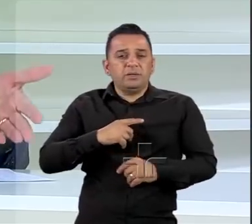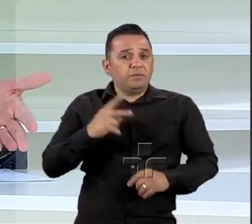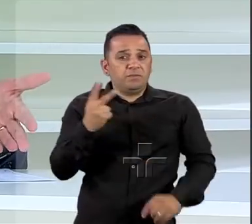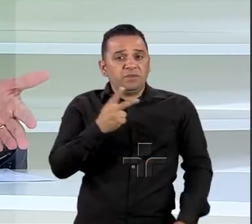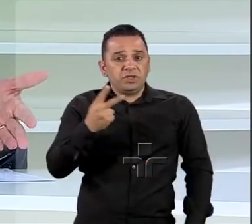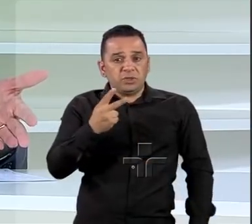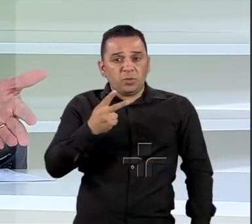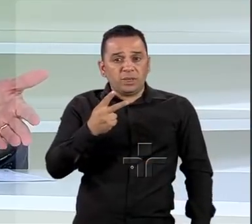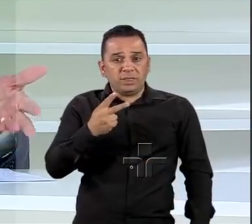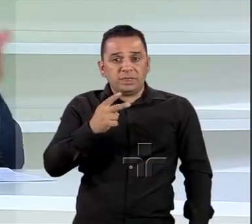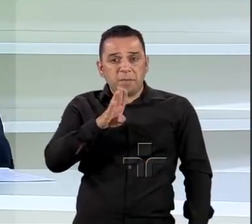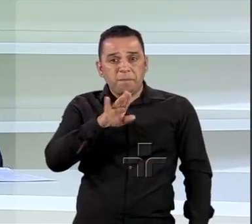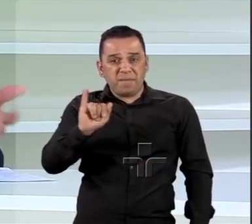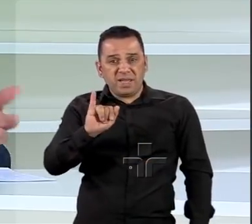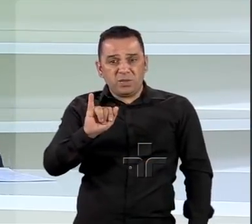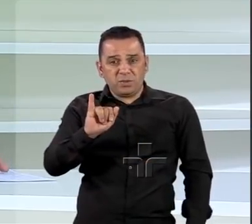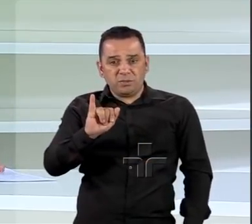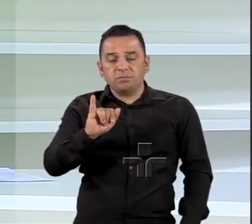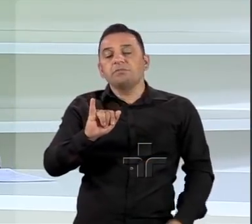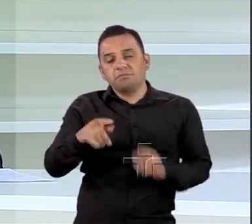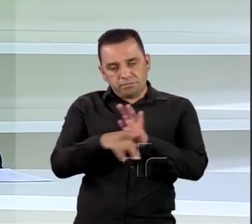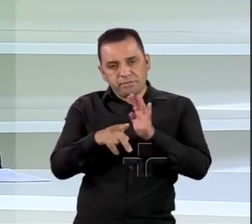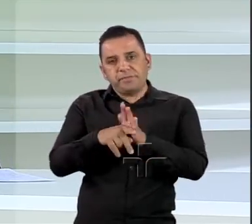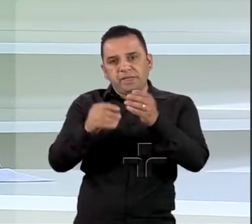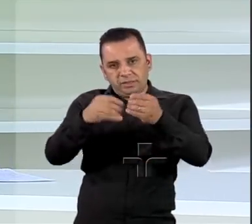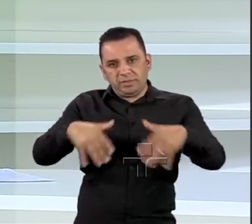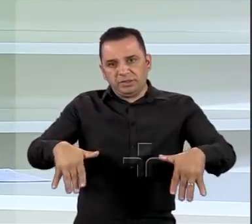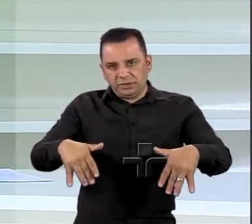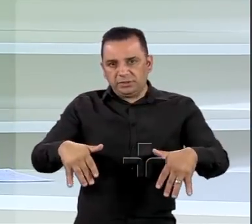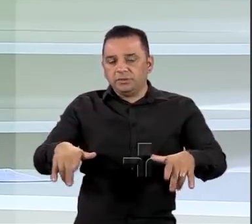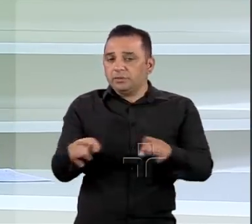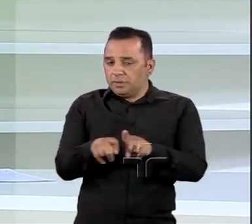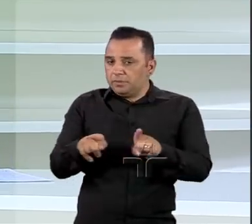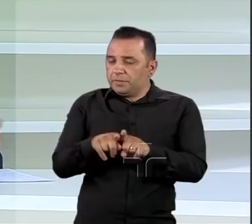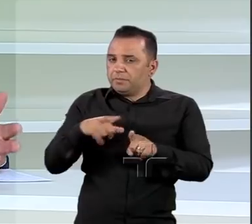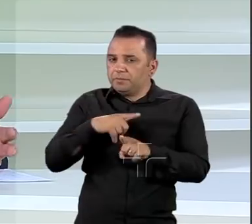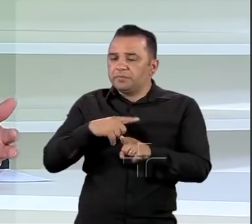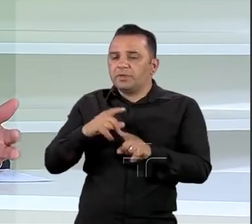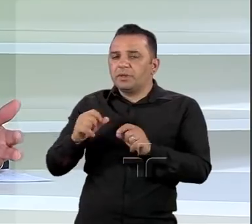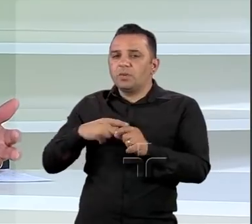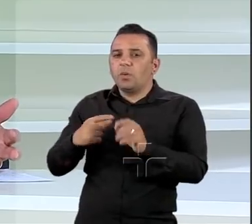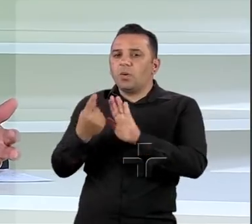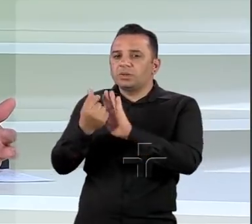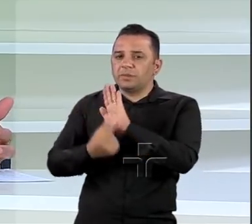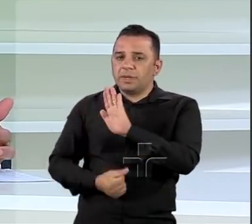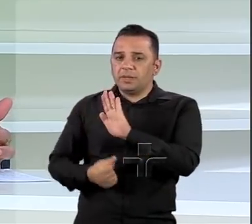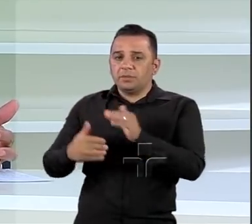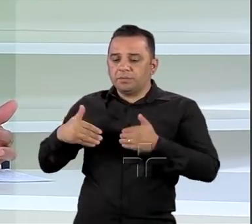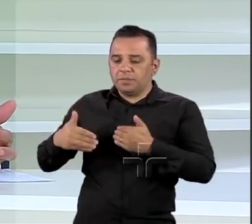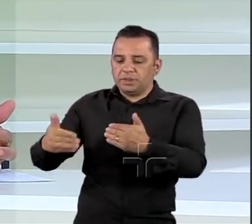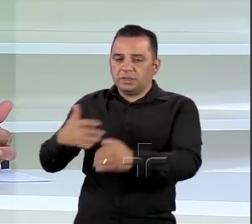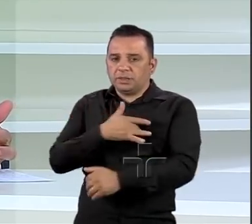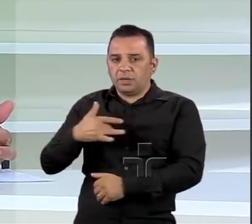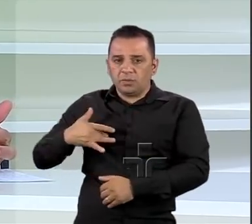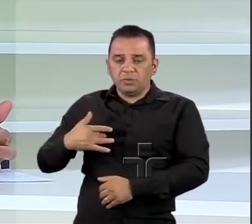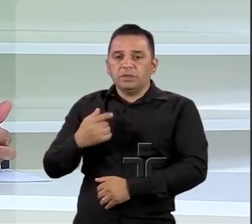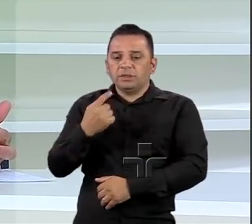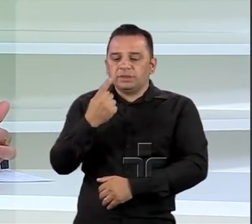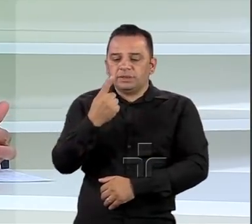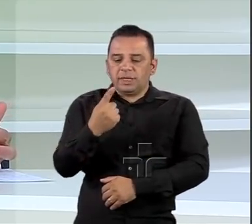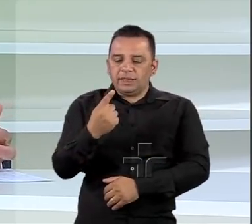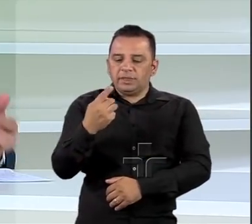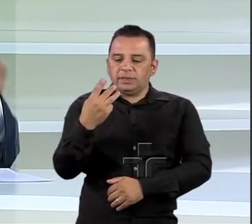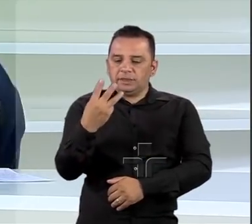desperdício. Entendendo que o orçamento do Ministério da Saúde é 131 bilhões, nós estamos falando de